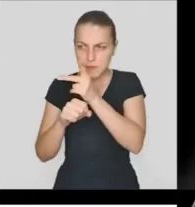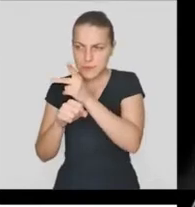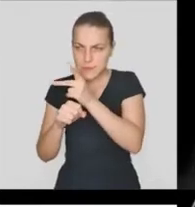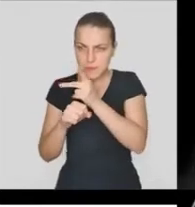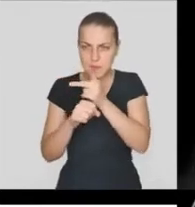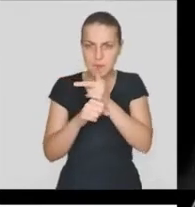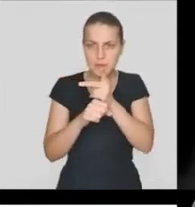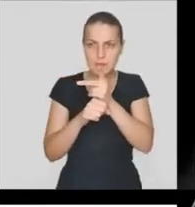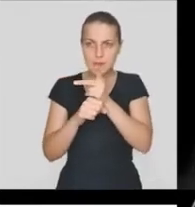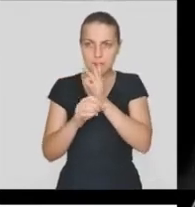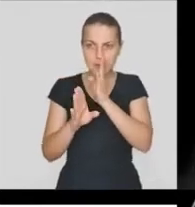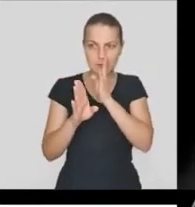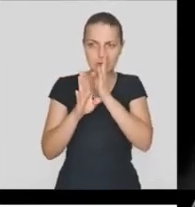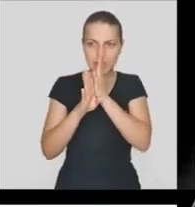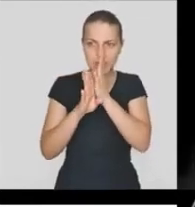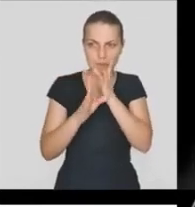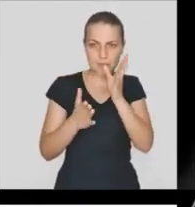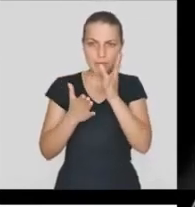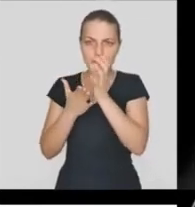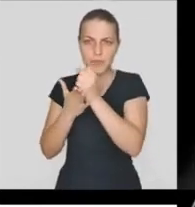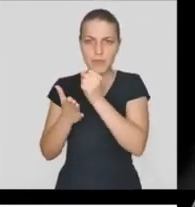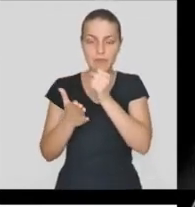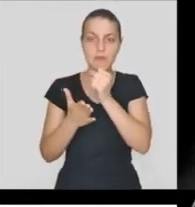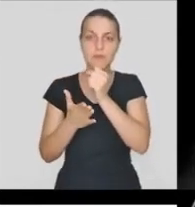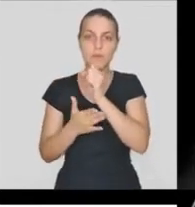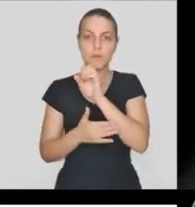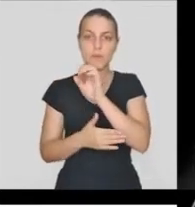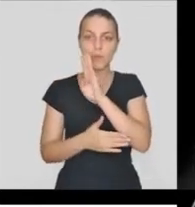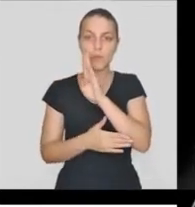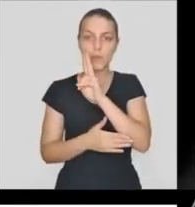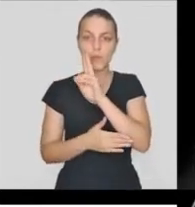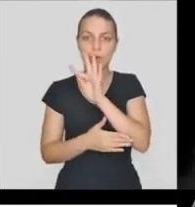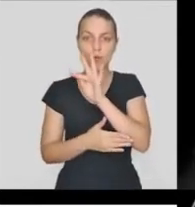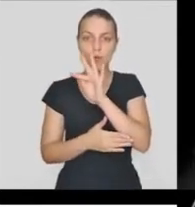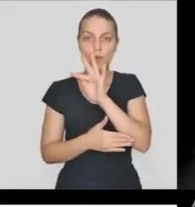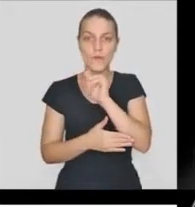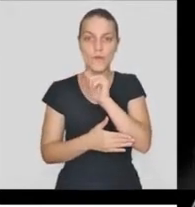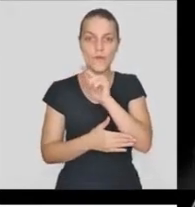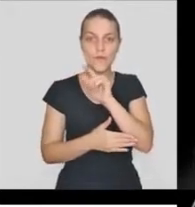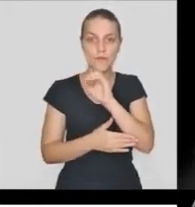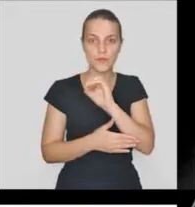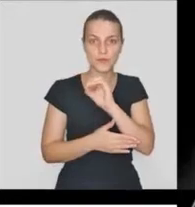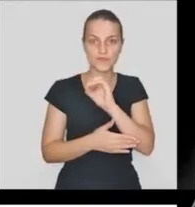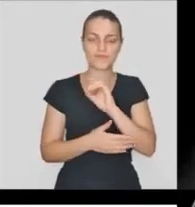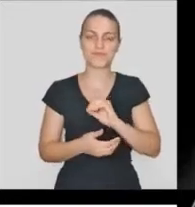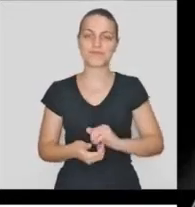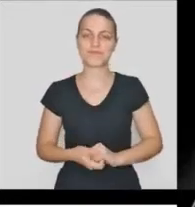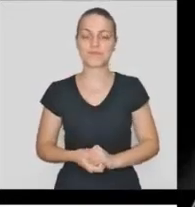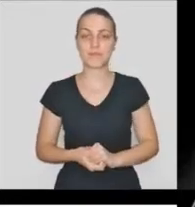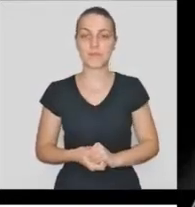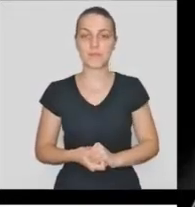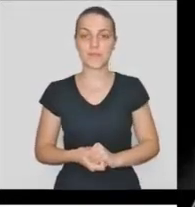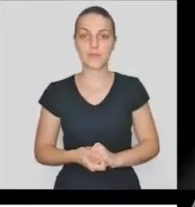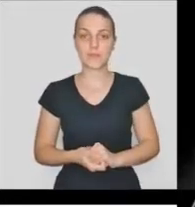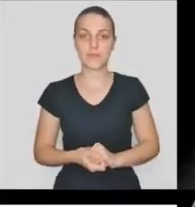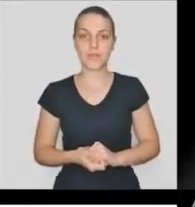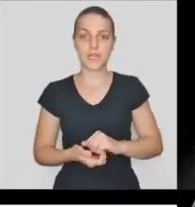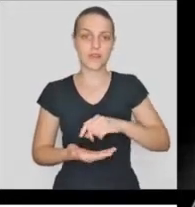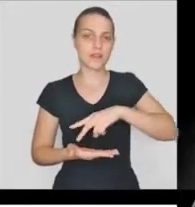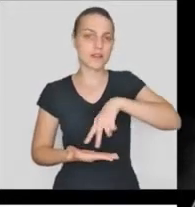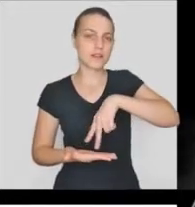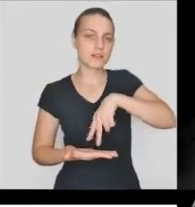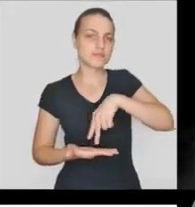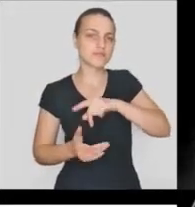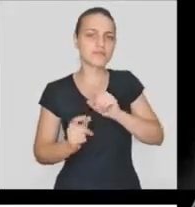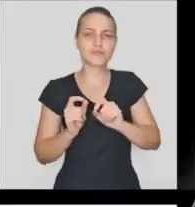Então, a dança é uma arte performática, como já vimos, e no que ela consiste?